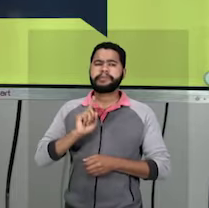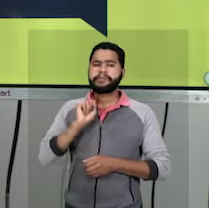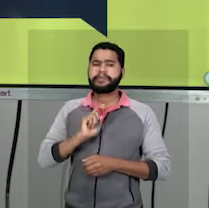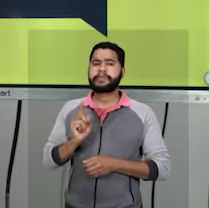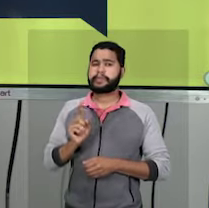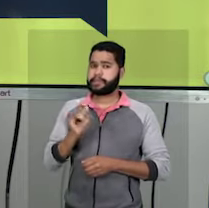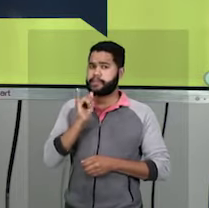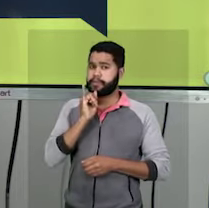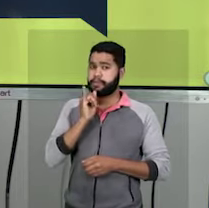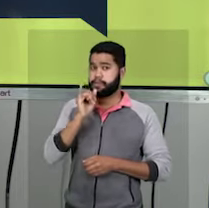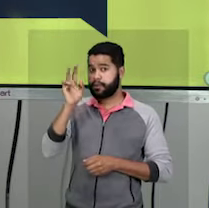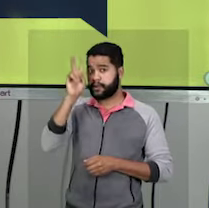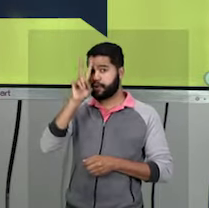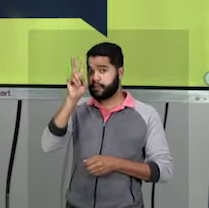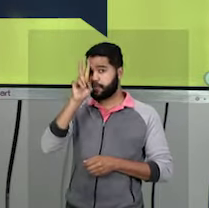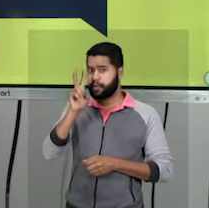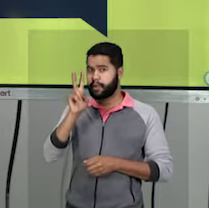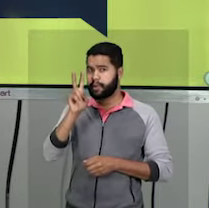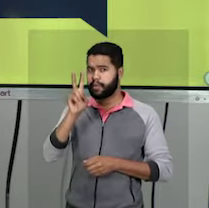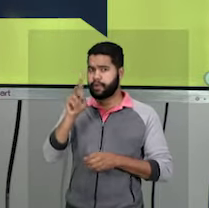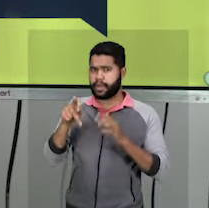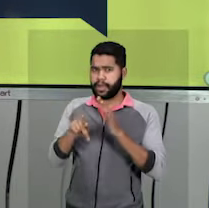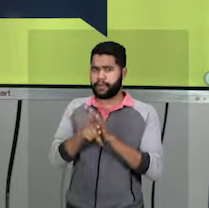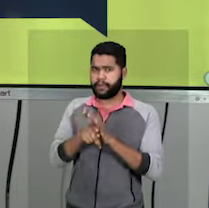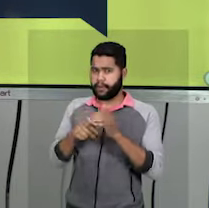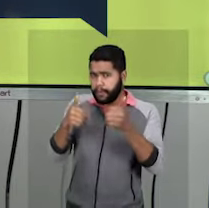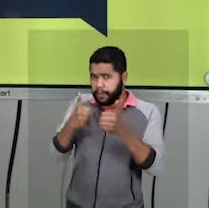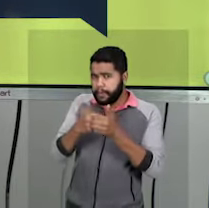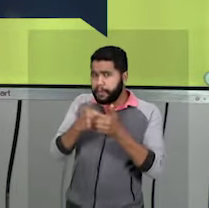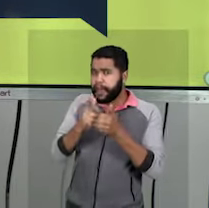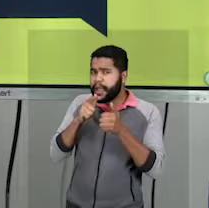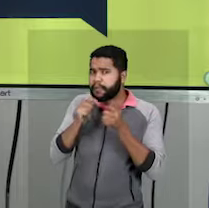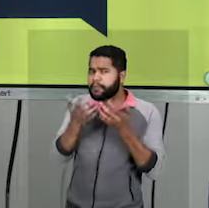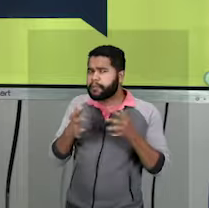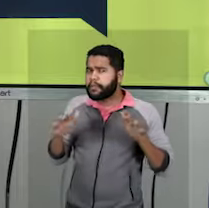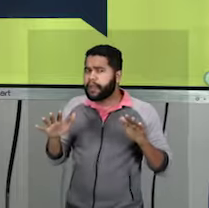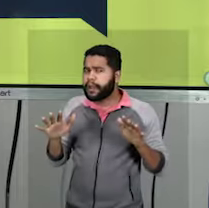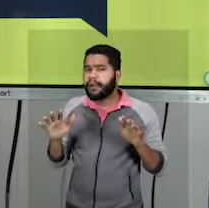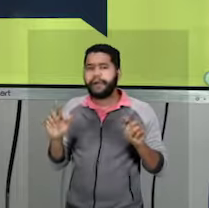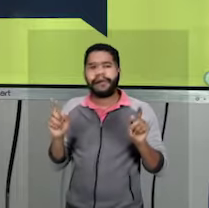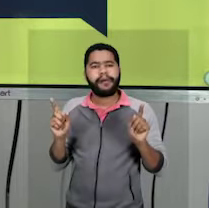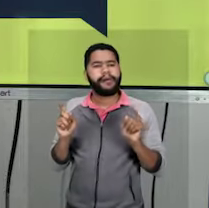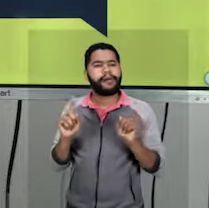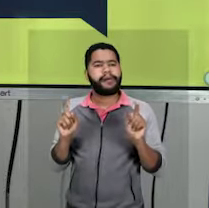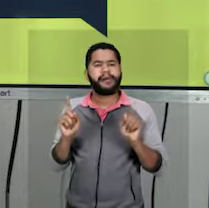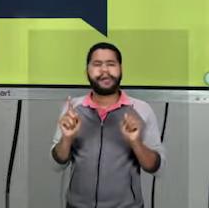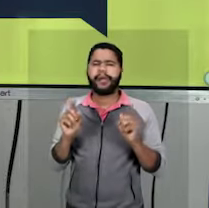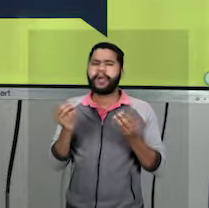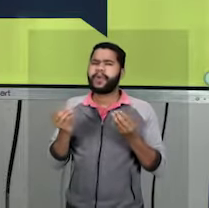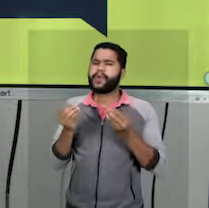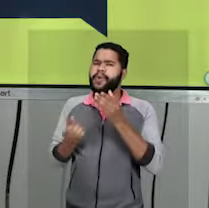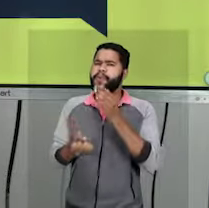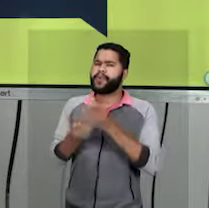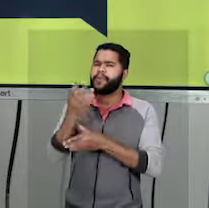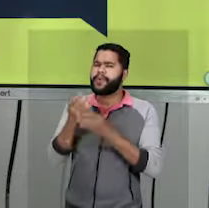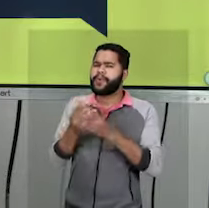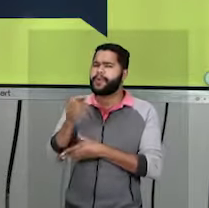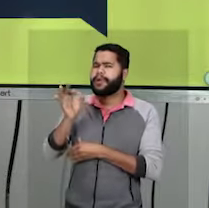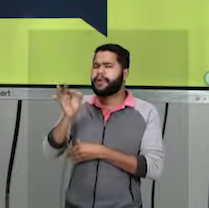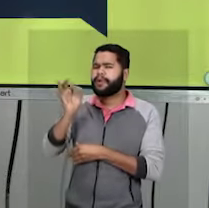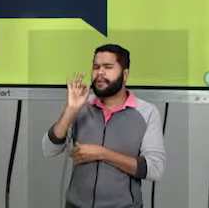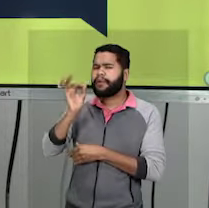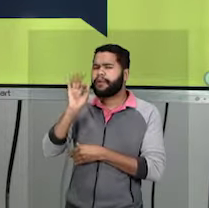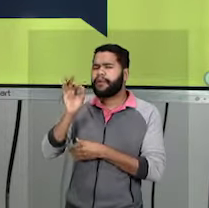se eu tiver me lembrando bem não fica no litoral Então como é que essa produção de café